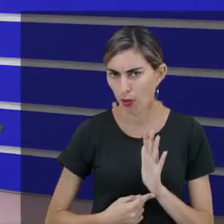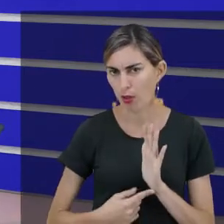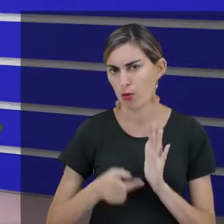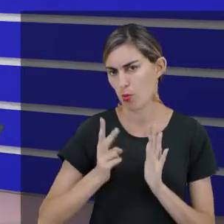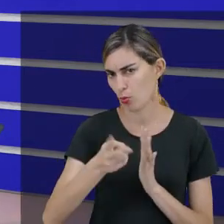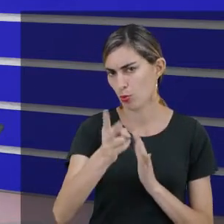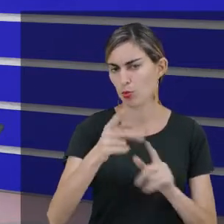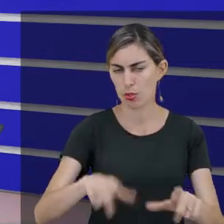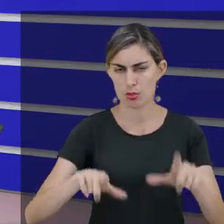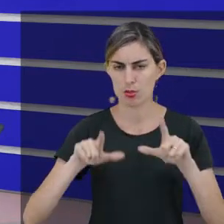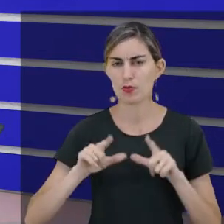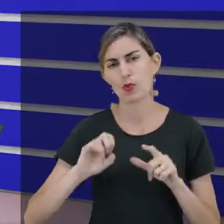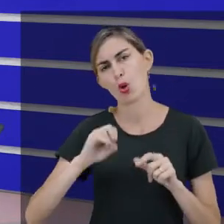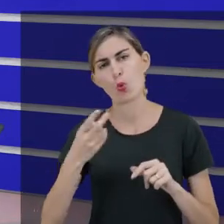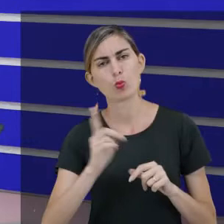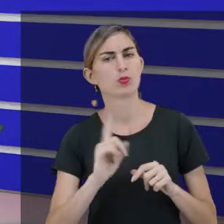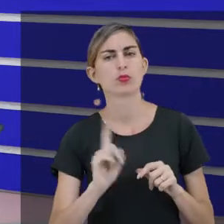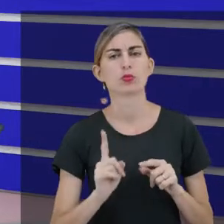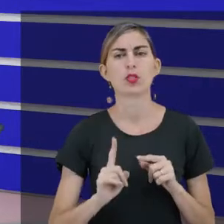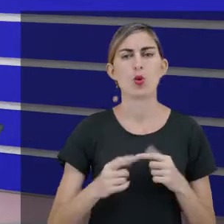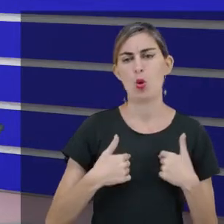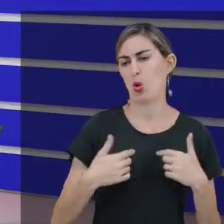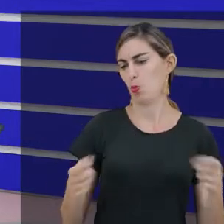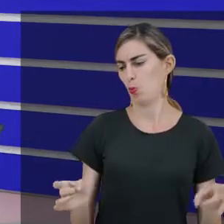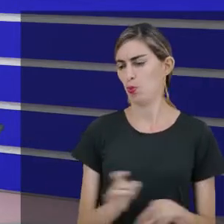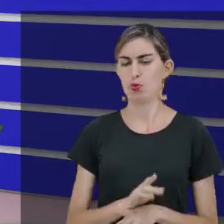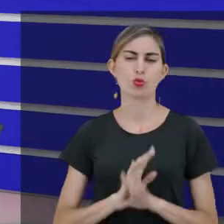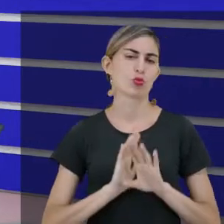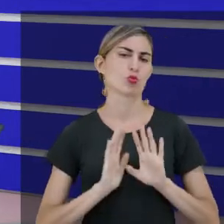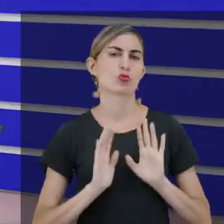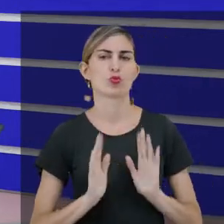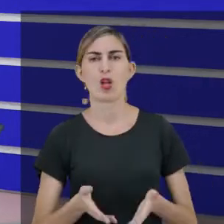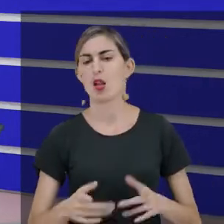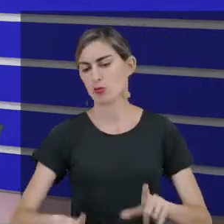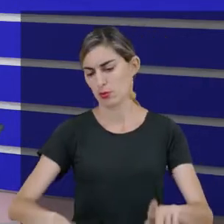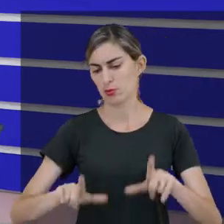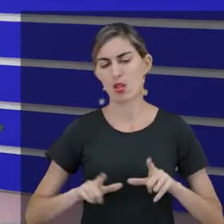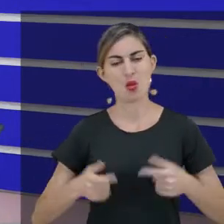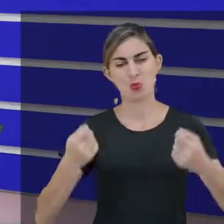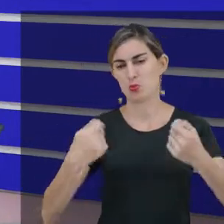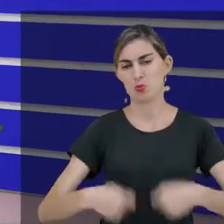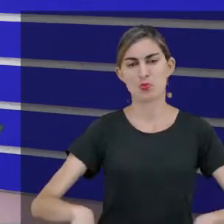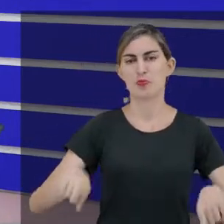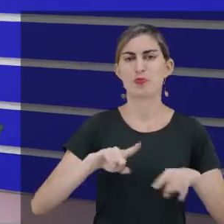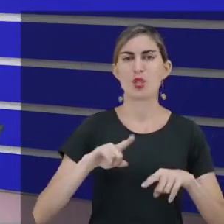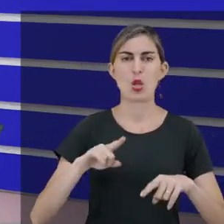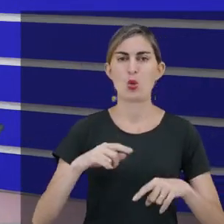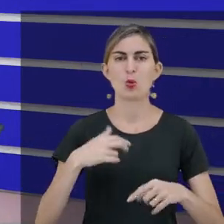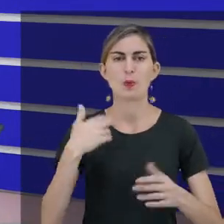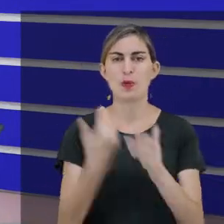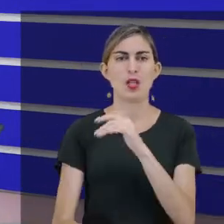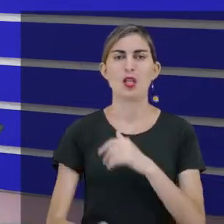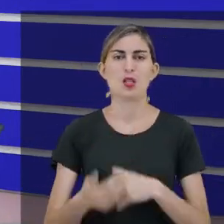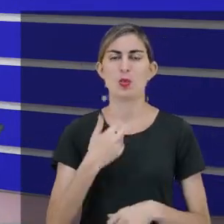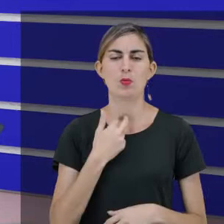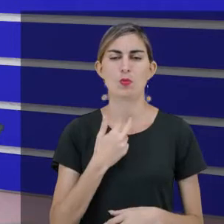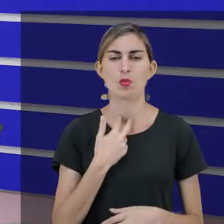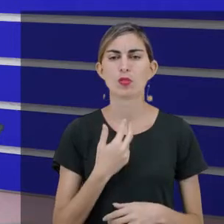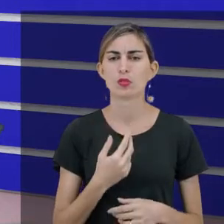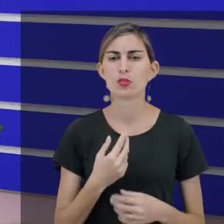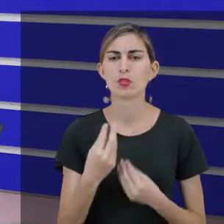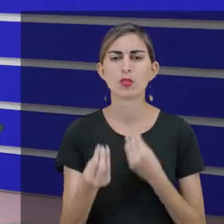essa certificação? Ou não? Eu estou agora, tenho uma certificação e não posso mais perdê-la. Funciona dessa